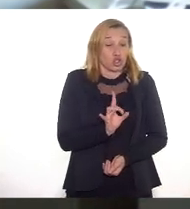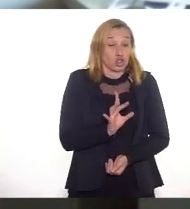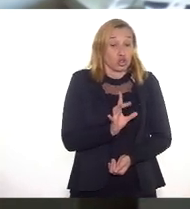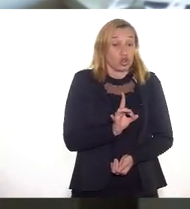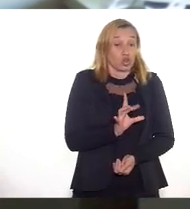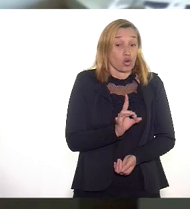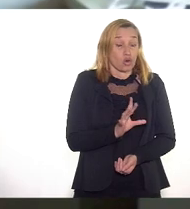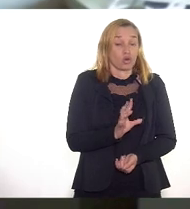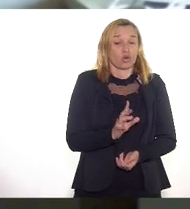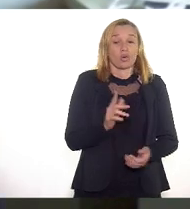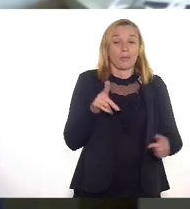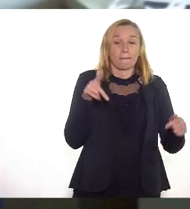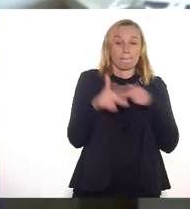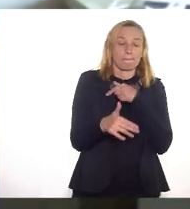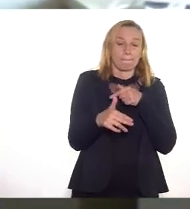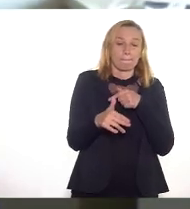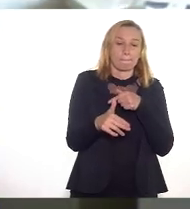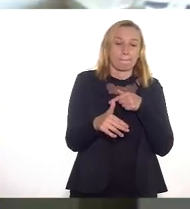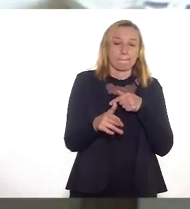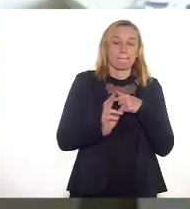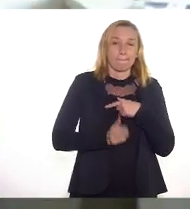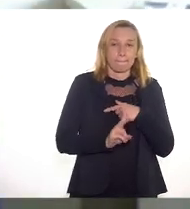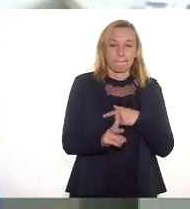de continuidade, o que dá